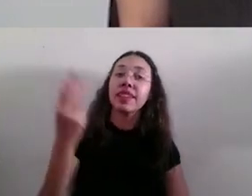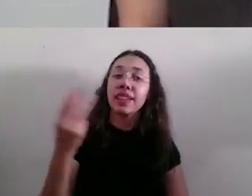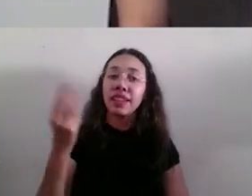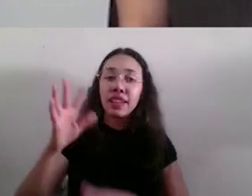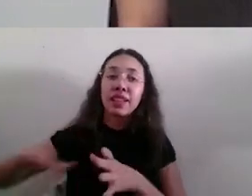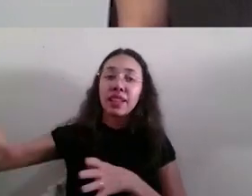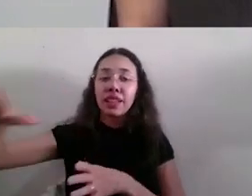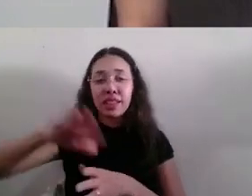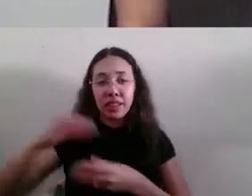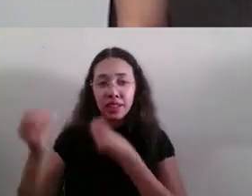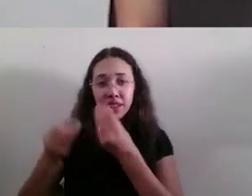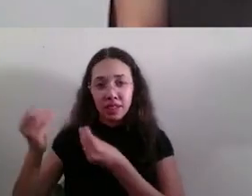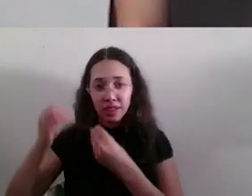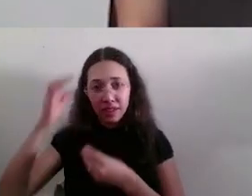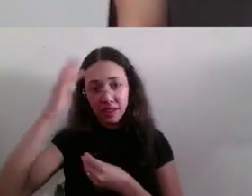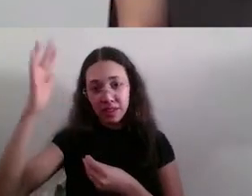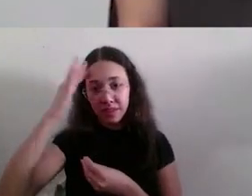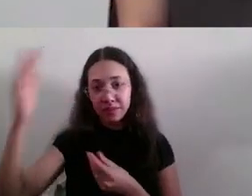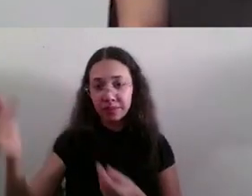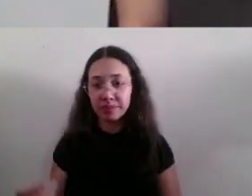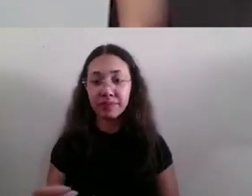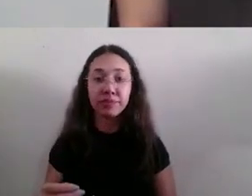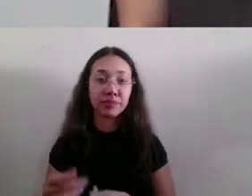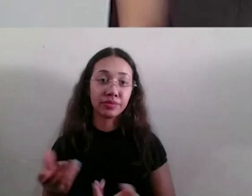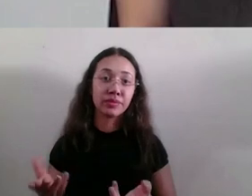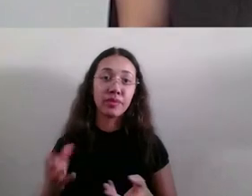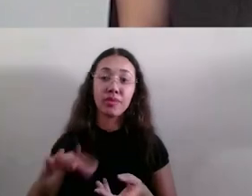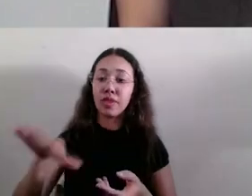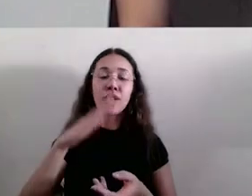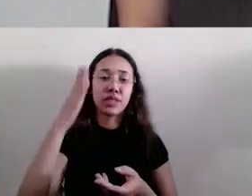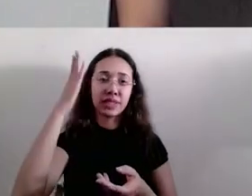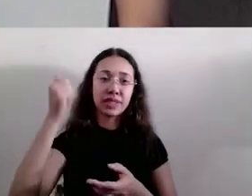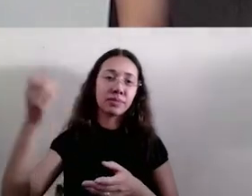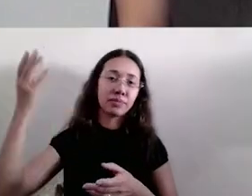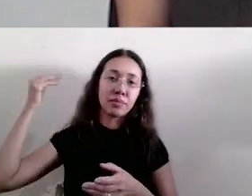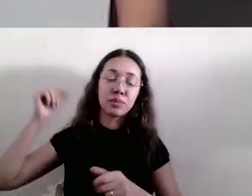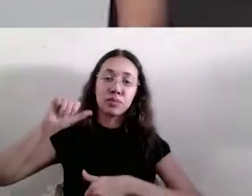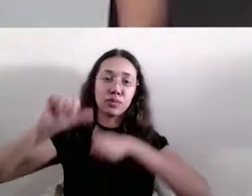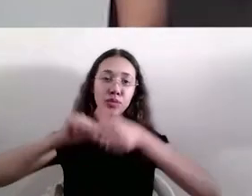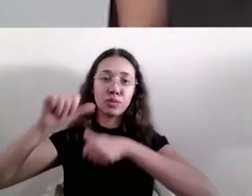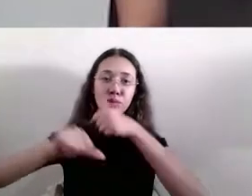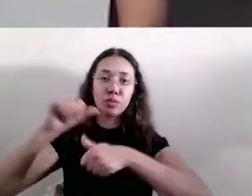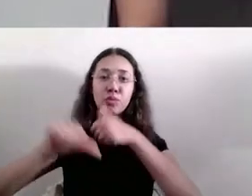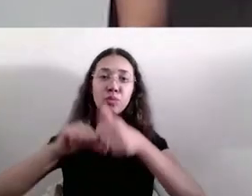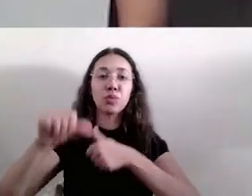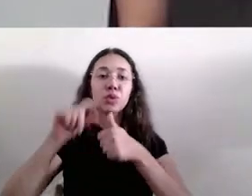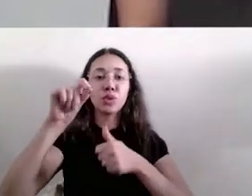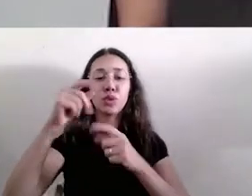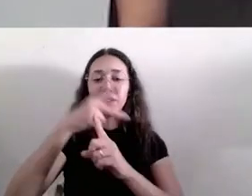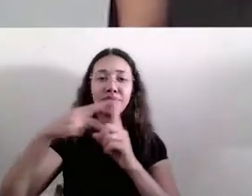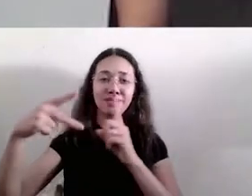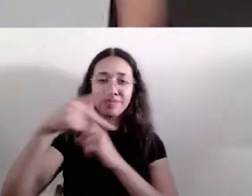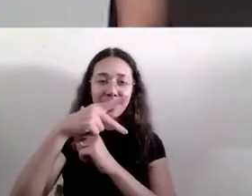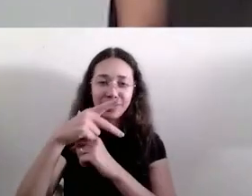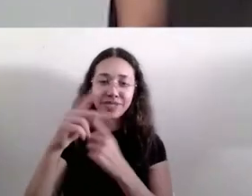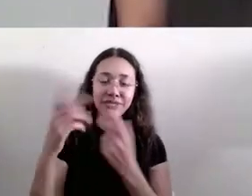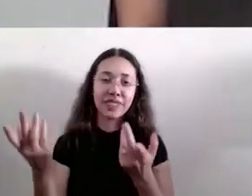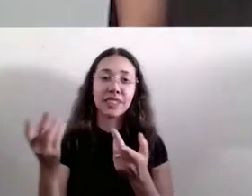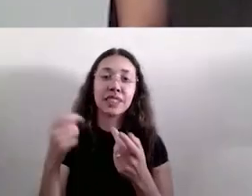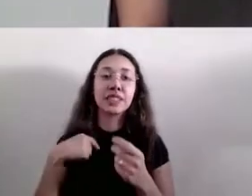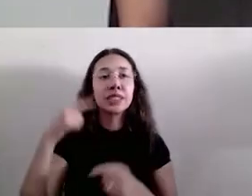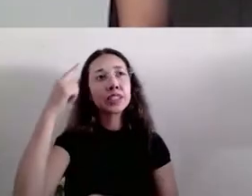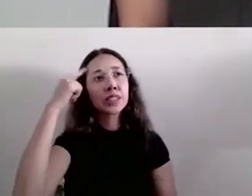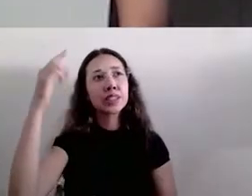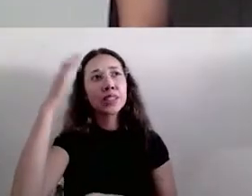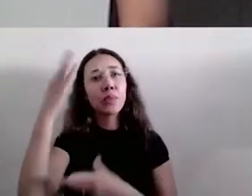Bem, como todos nós sabemos, quando teve a reforma da Previdência, vários juizados, sobretudo do interior, ficaram bastante